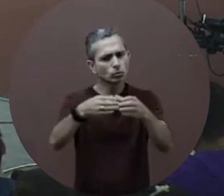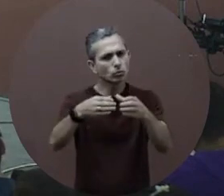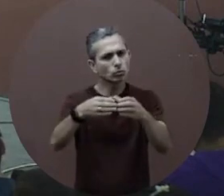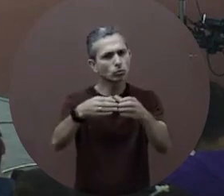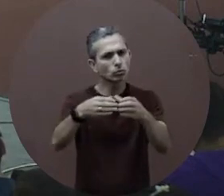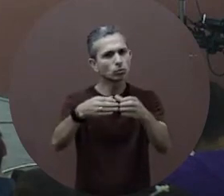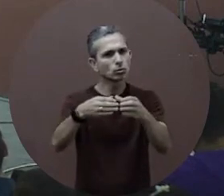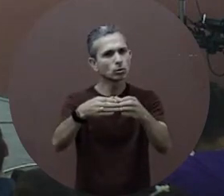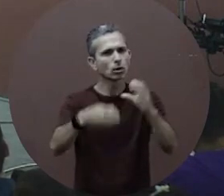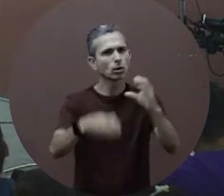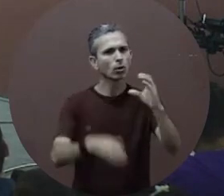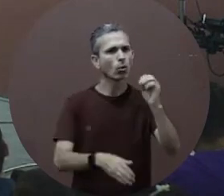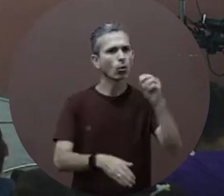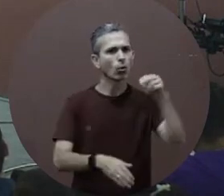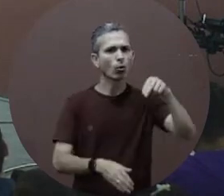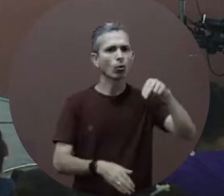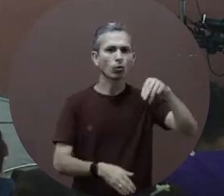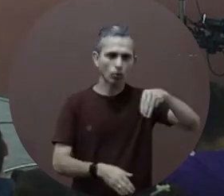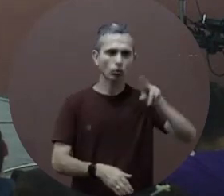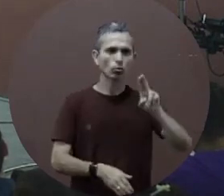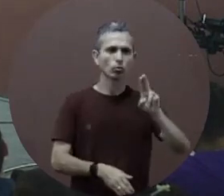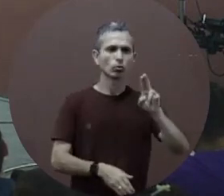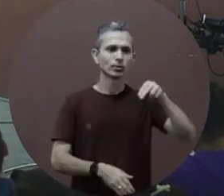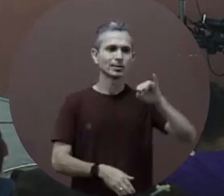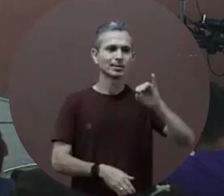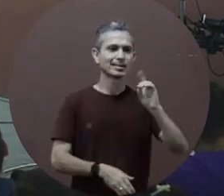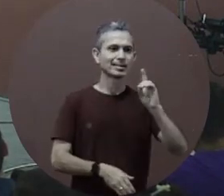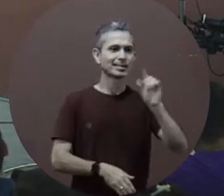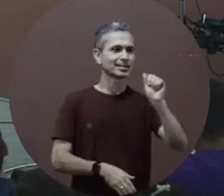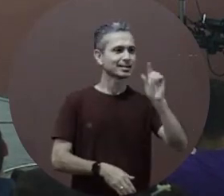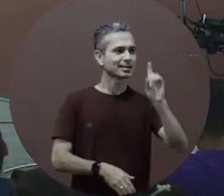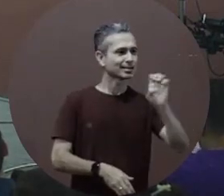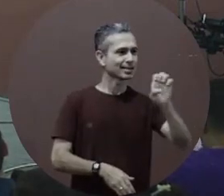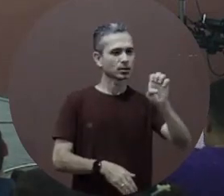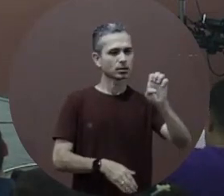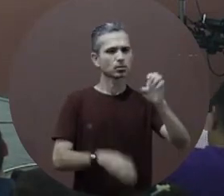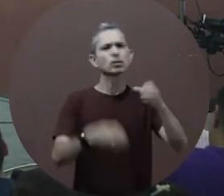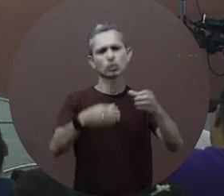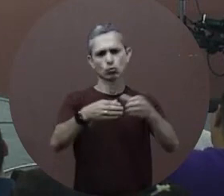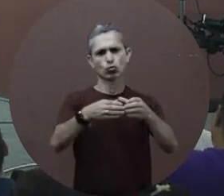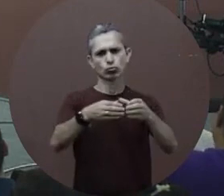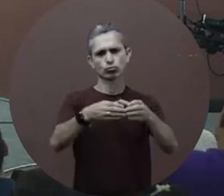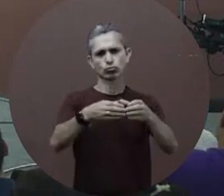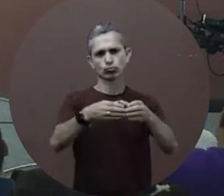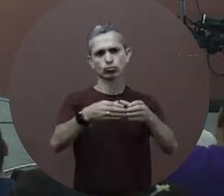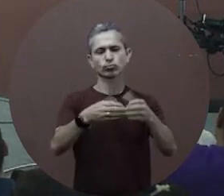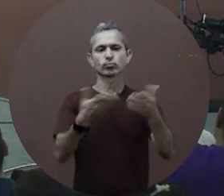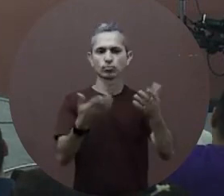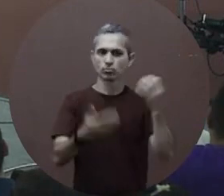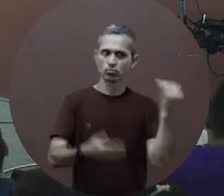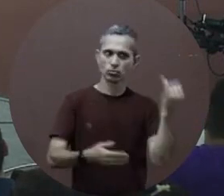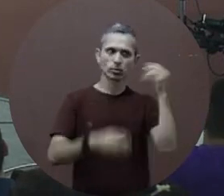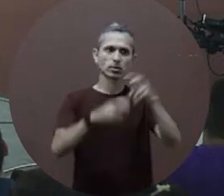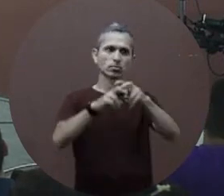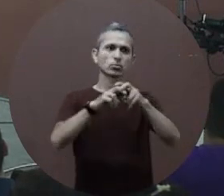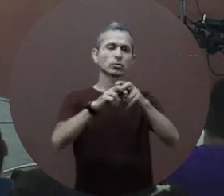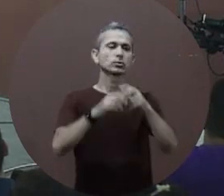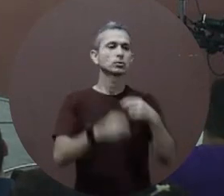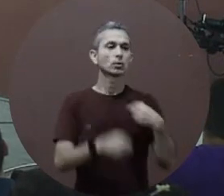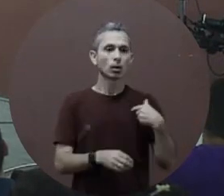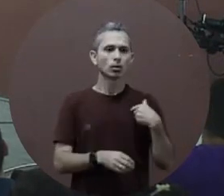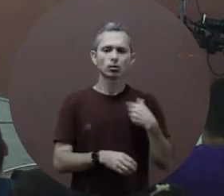Porque quando eu desanimo, alguém me anima. Quando eu vejo alguém desanimado, eu animo. Eu exorto,